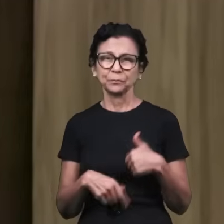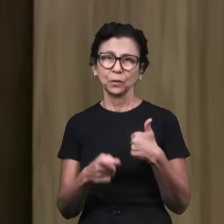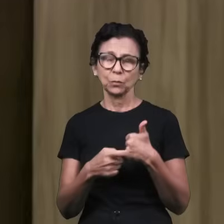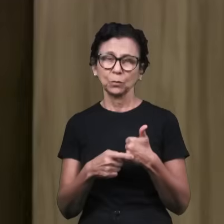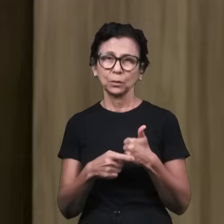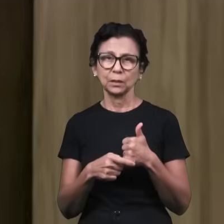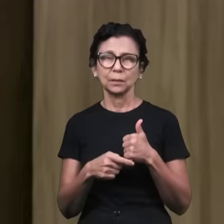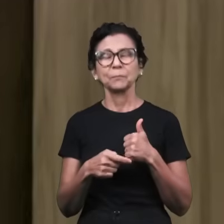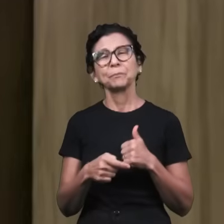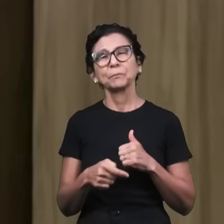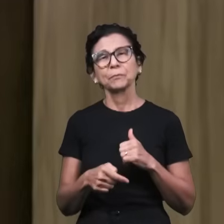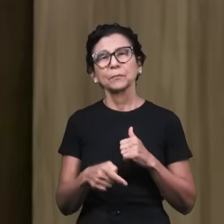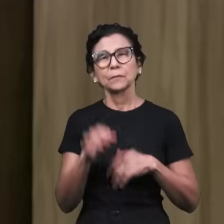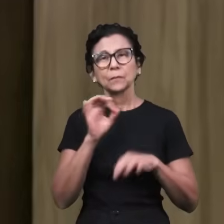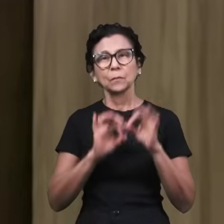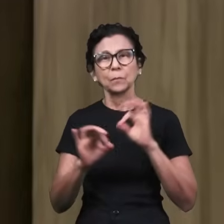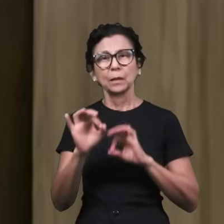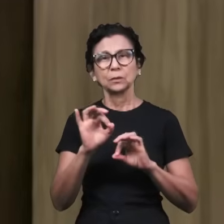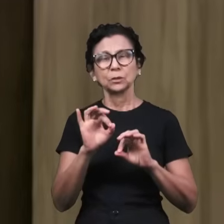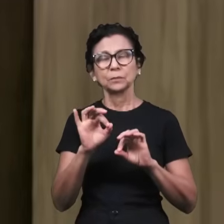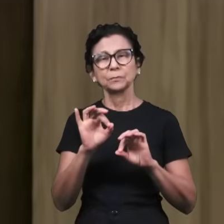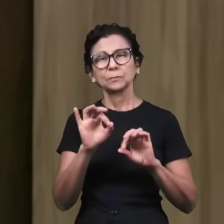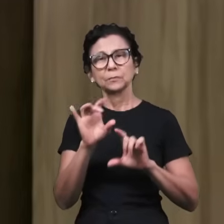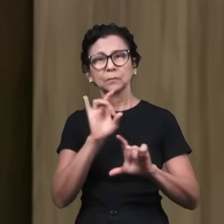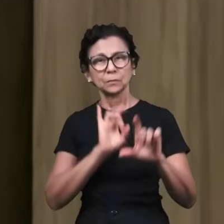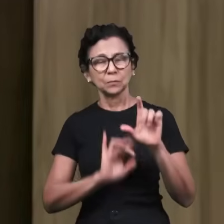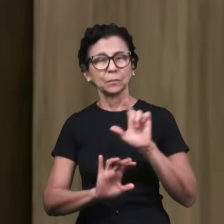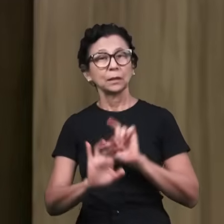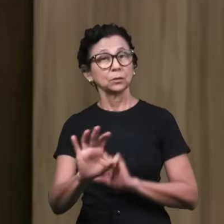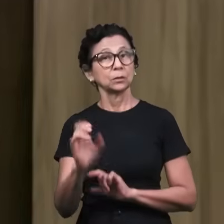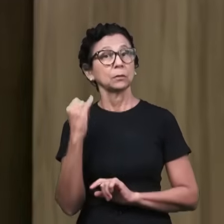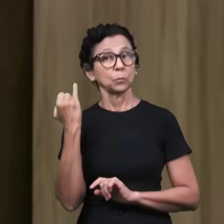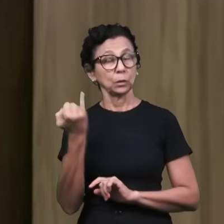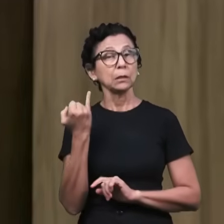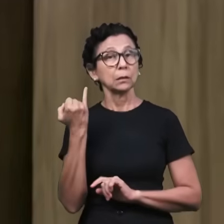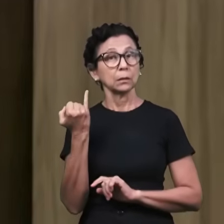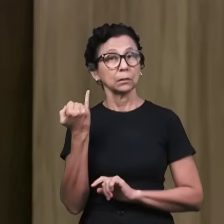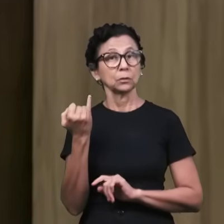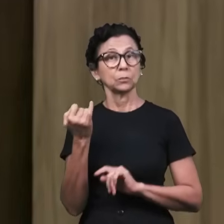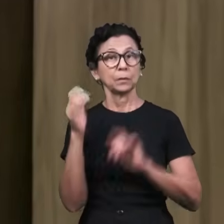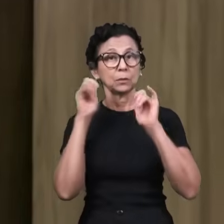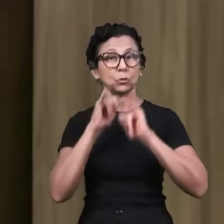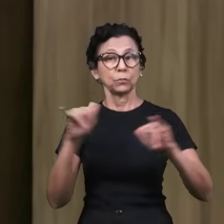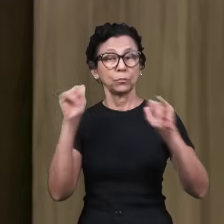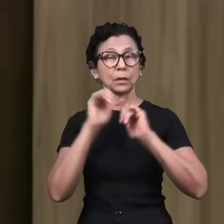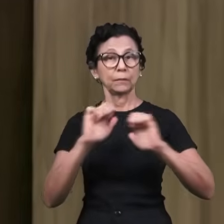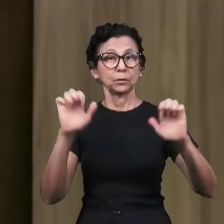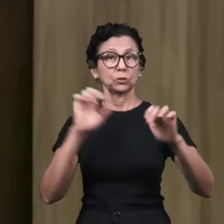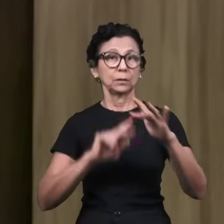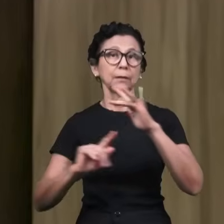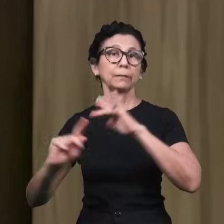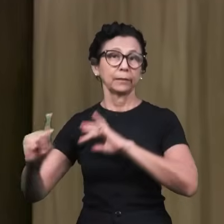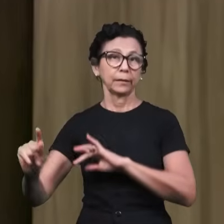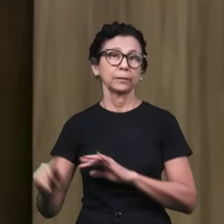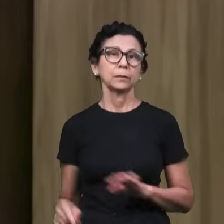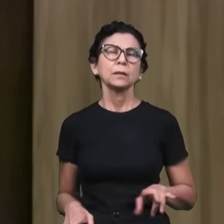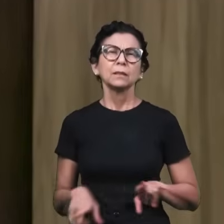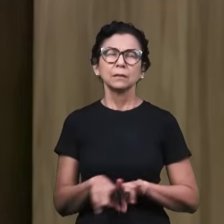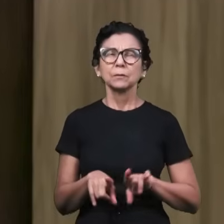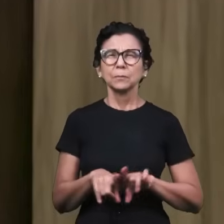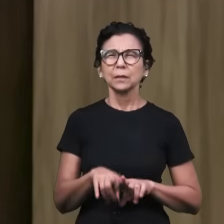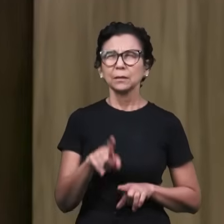compartilhe. Isso é muito importante para que o Evangelho Eterno chegue para mais pessoas. Você participa com isso. E tem um detalhe, você está